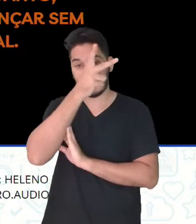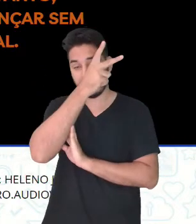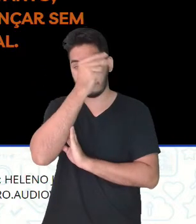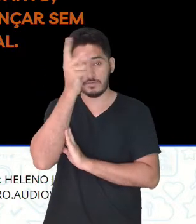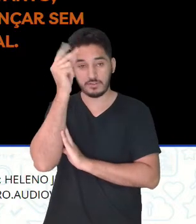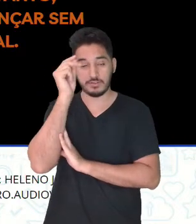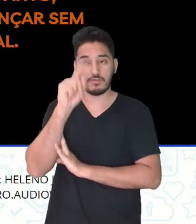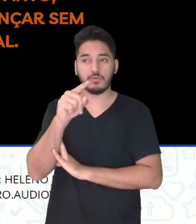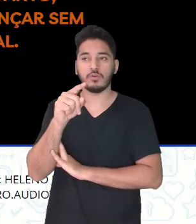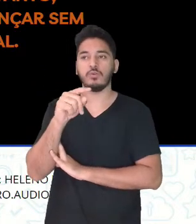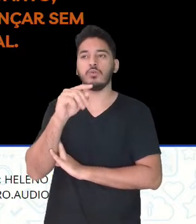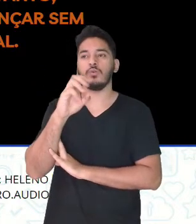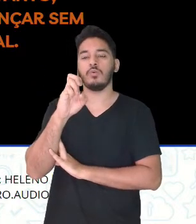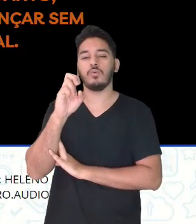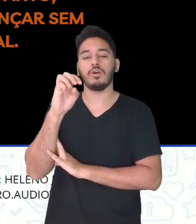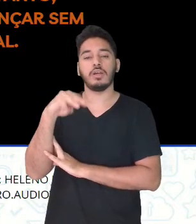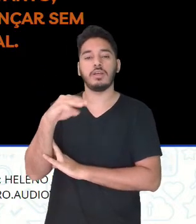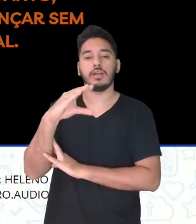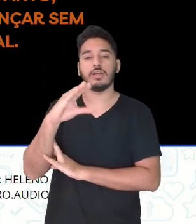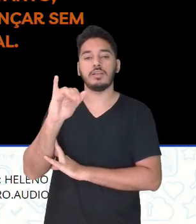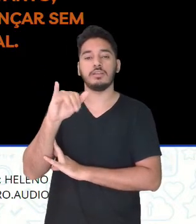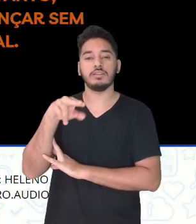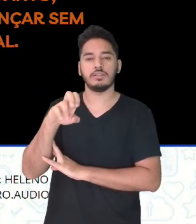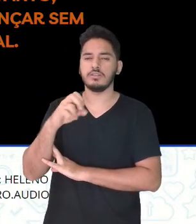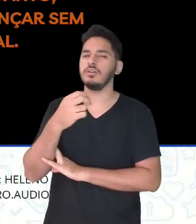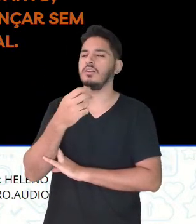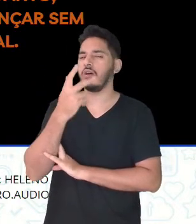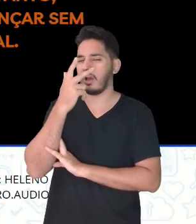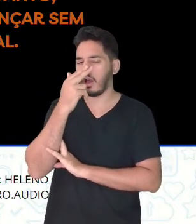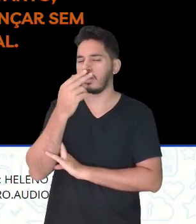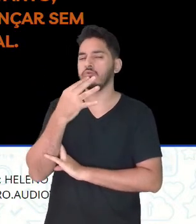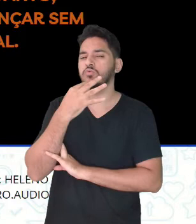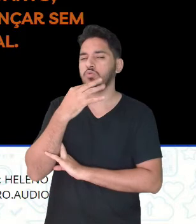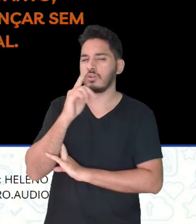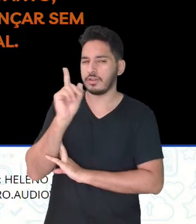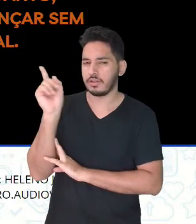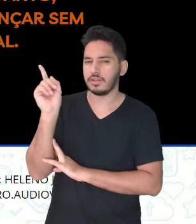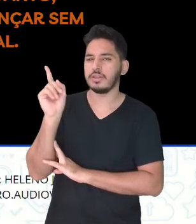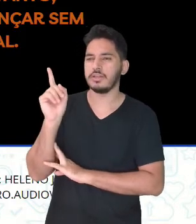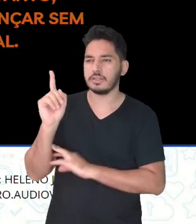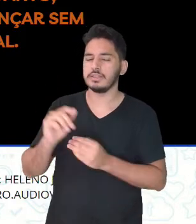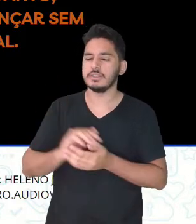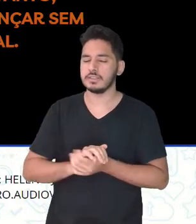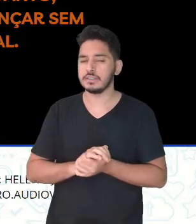Ensine. Eu acho que vocês, estudantes, aí devem conhecer esse